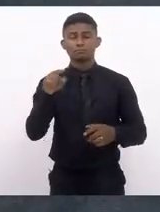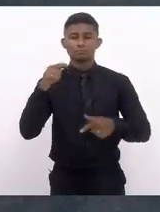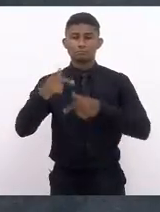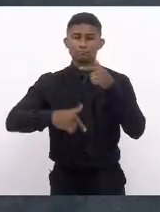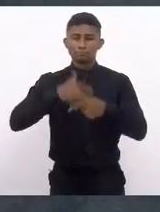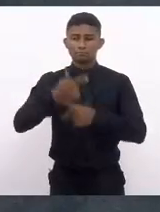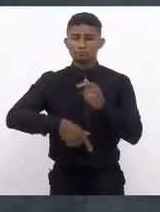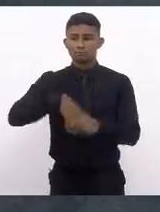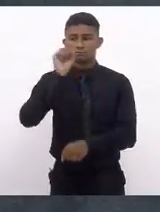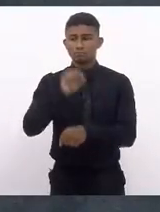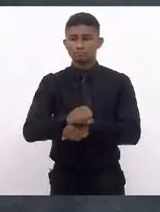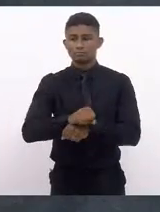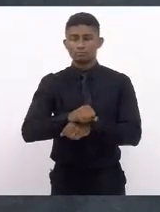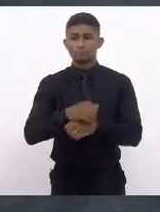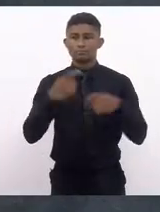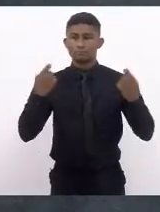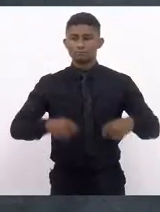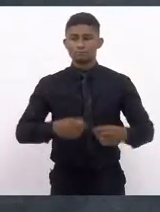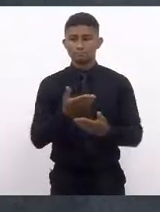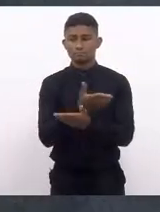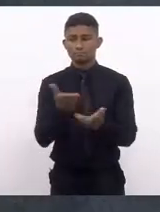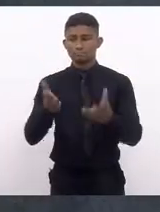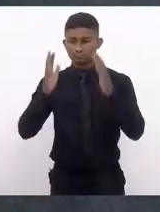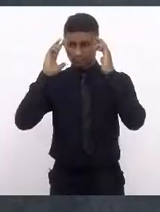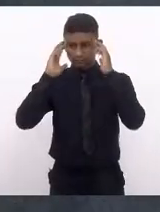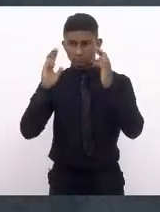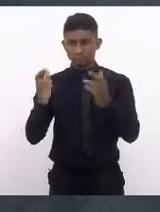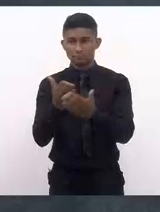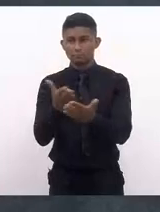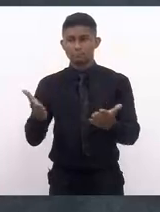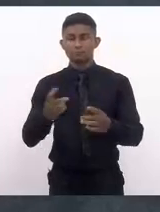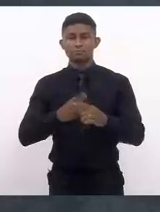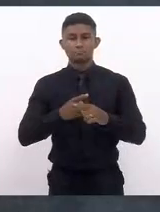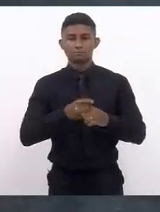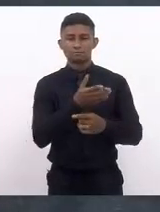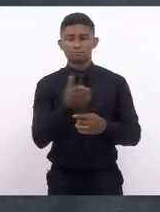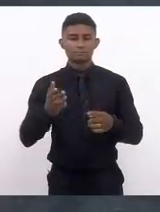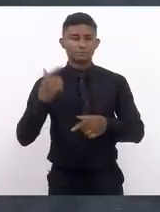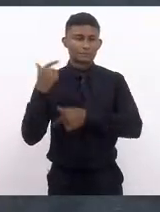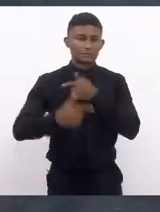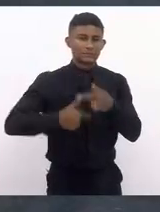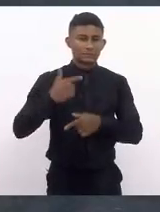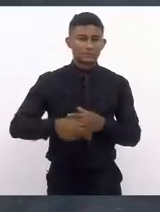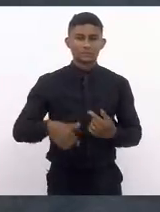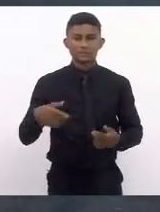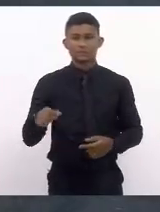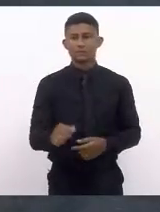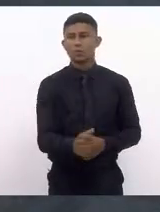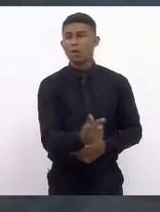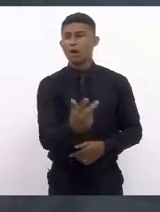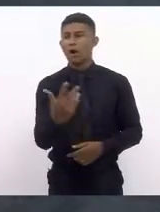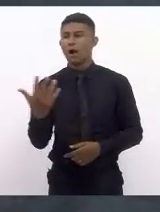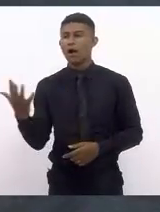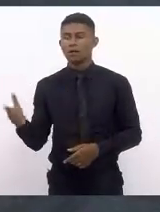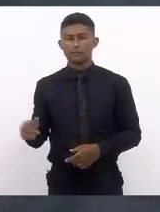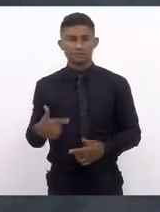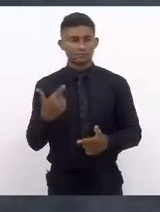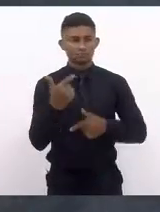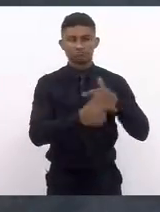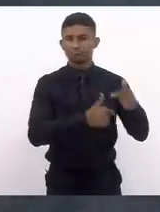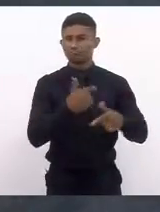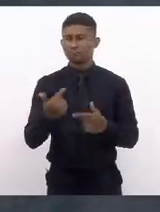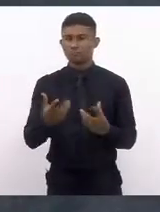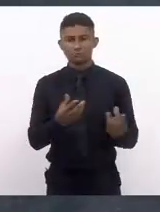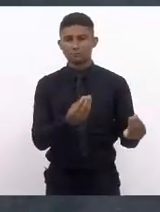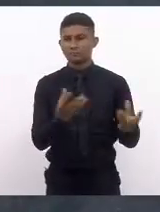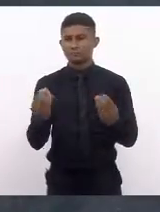que sejam respeitados por tudo aquilo que fizeram enquanto estavam na ativa esse não é o